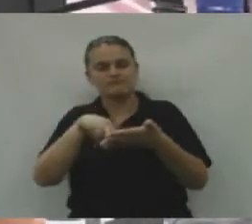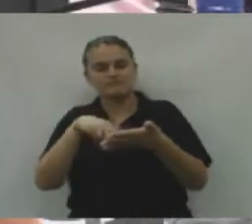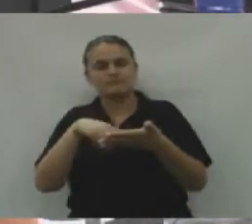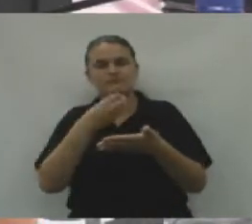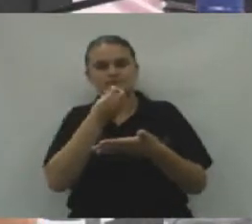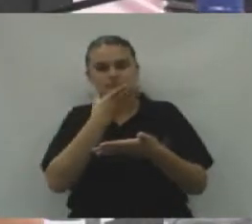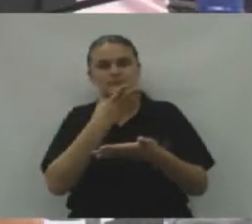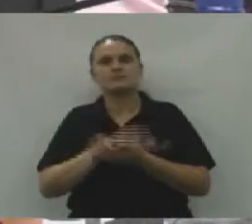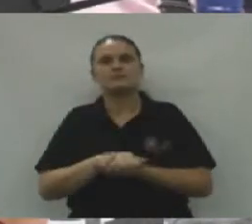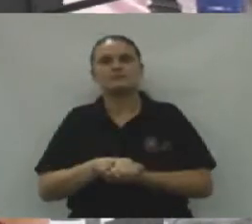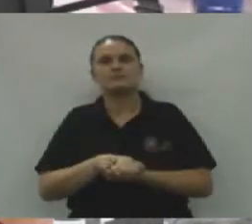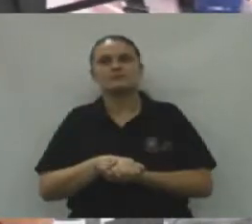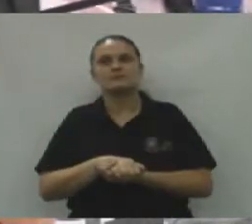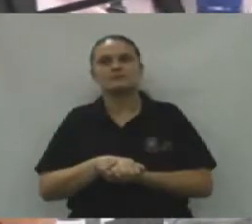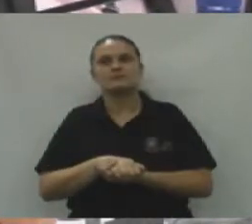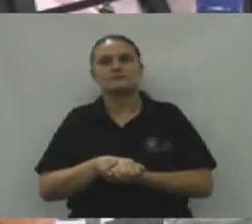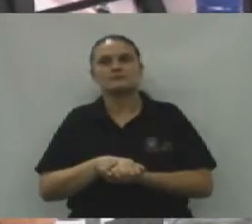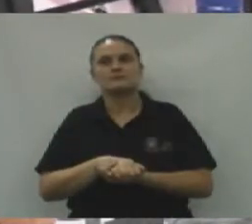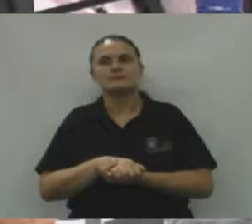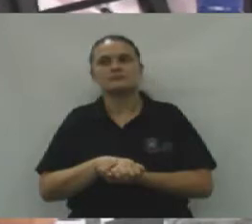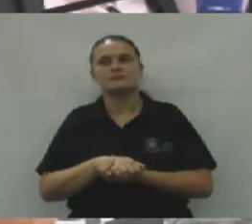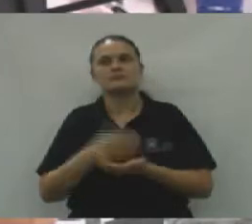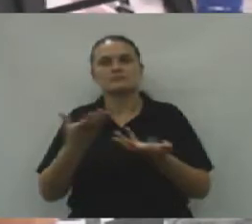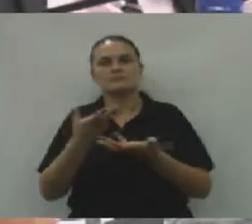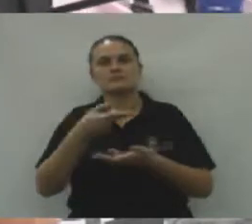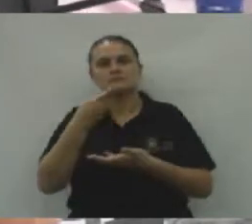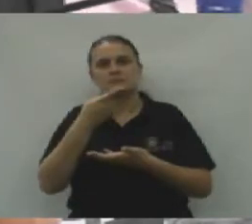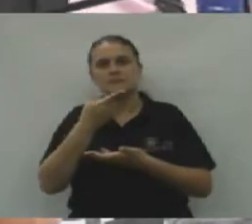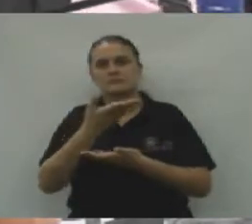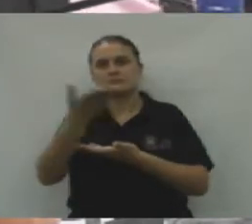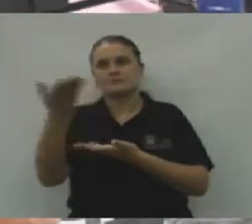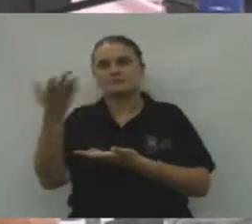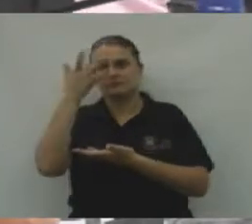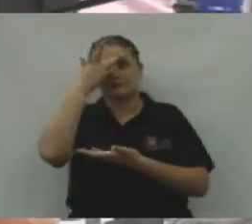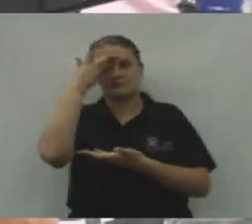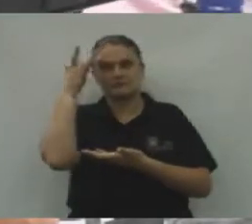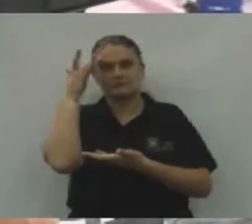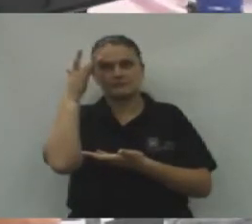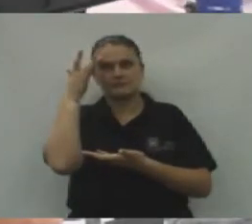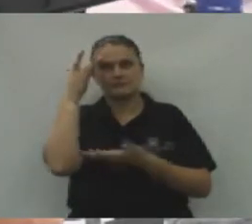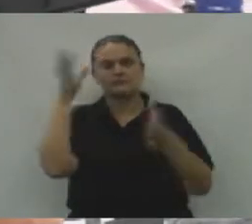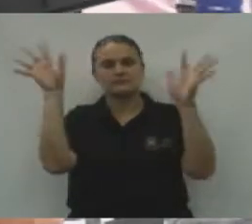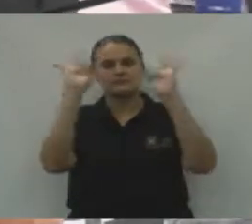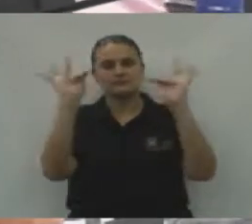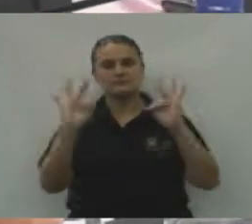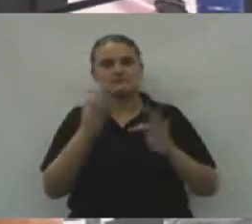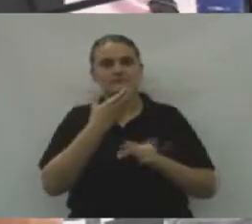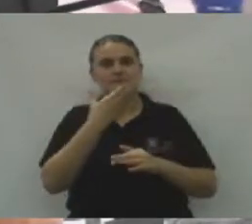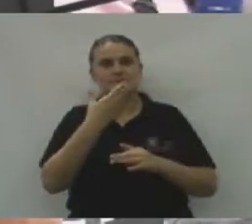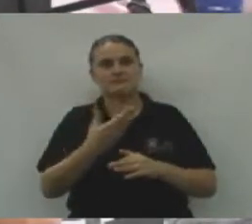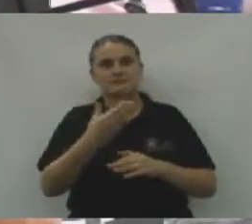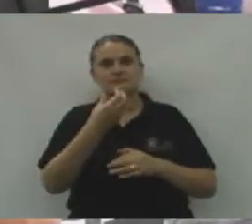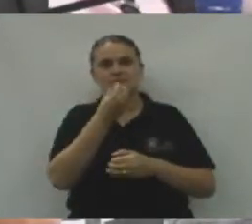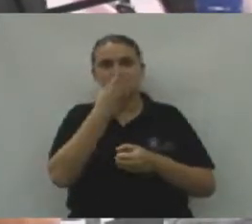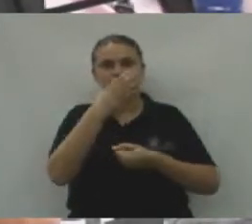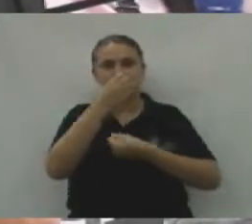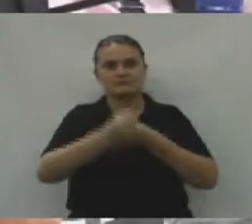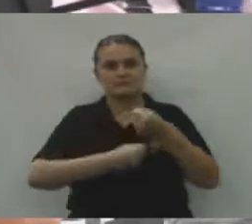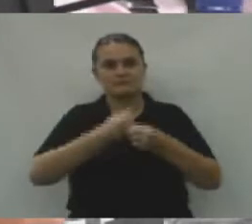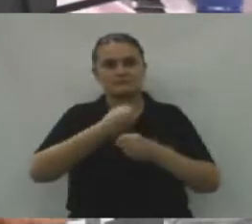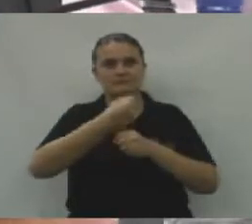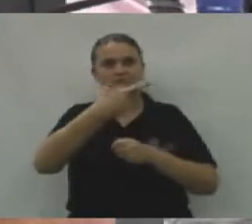muito boa. Então, quero desejar também a todos os nossos munícipes um Feliz Natal e um próspero Ano